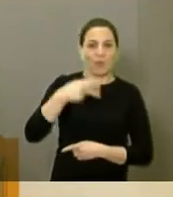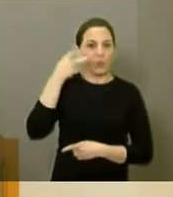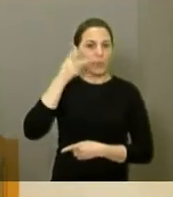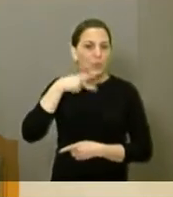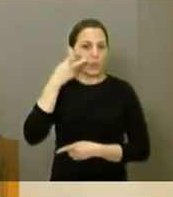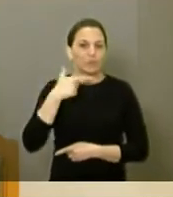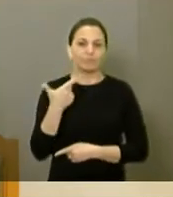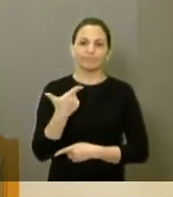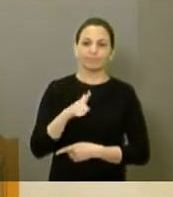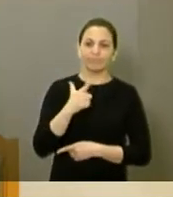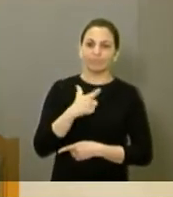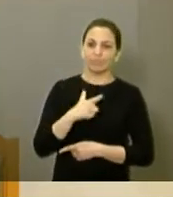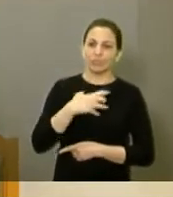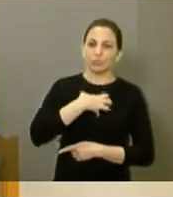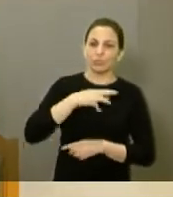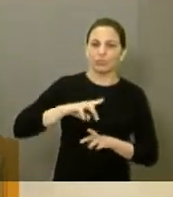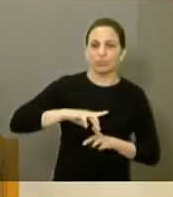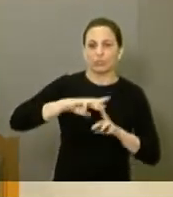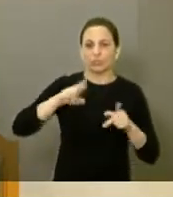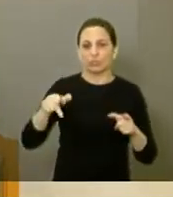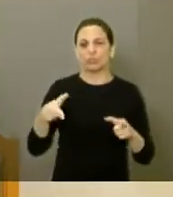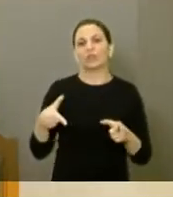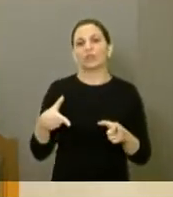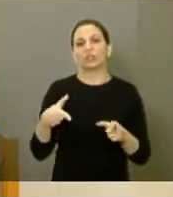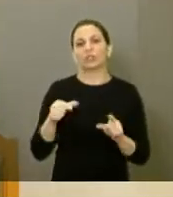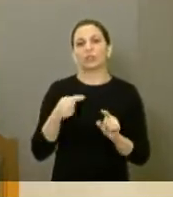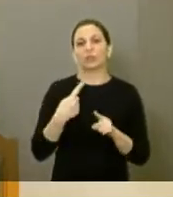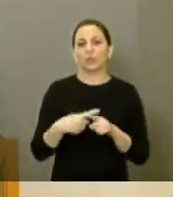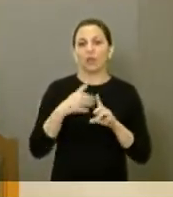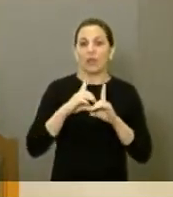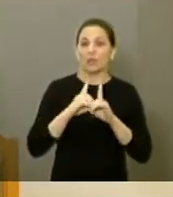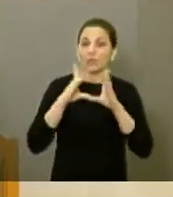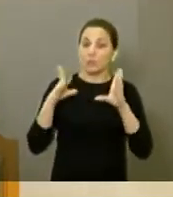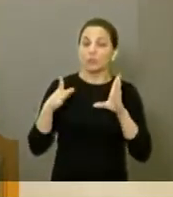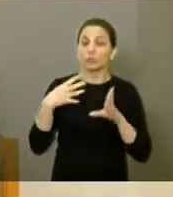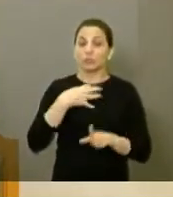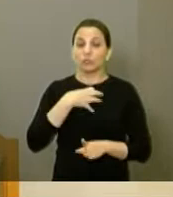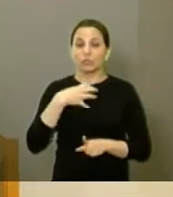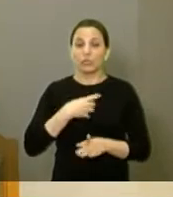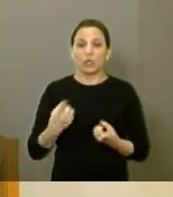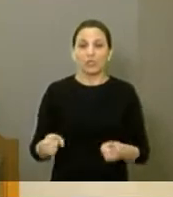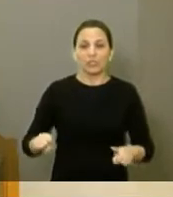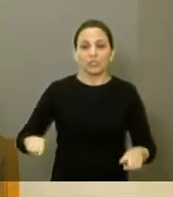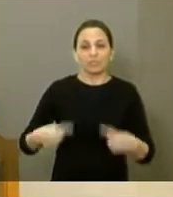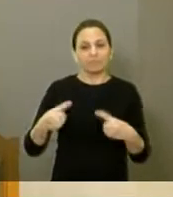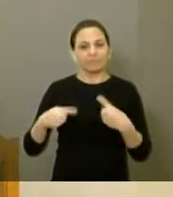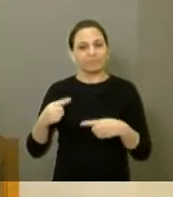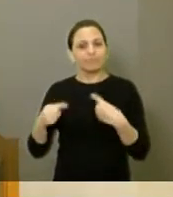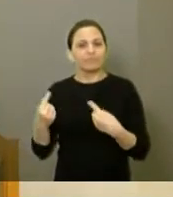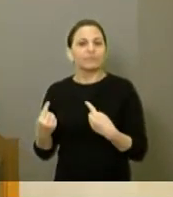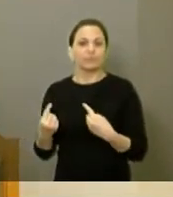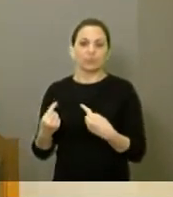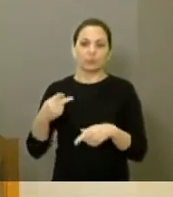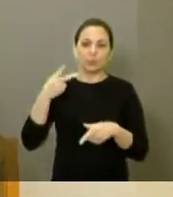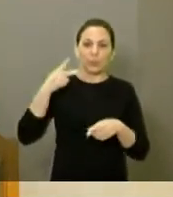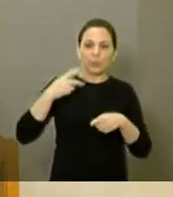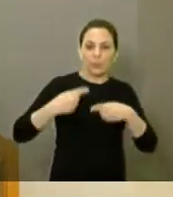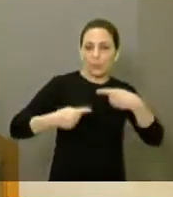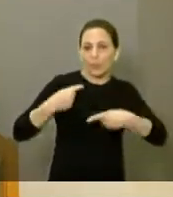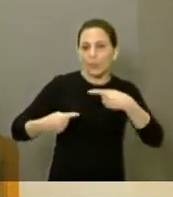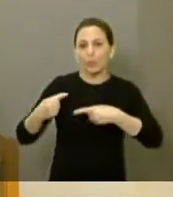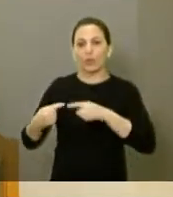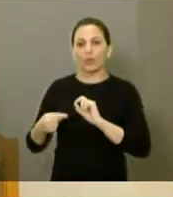não tem outro caminho que não a nossa democracia que não há disputa que não que não há política é isso